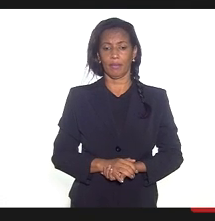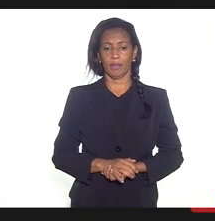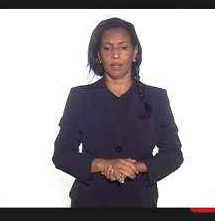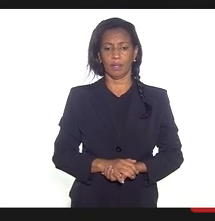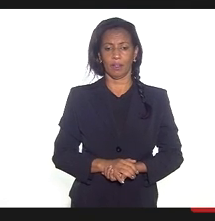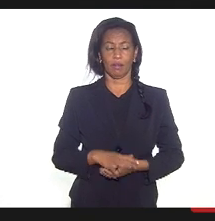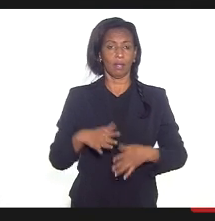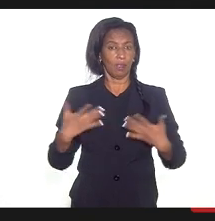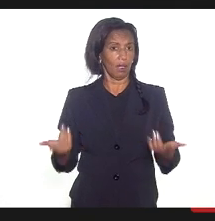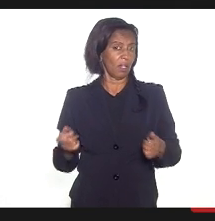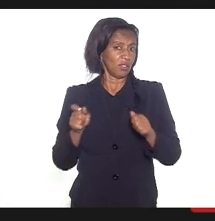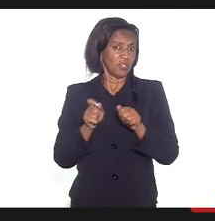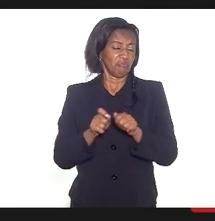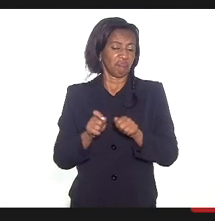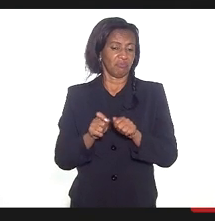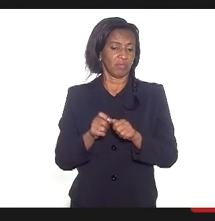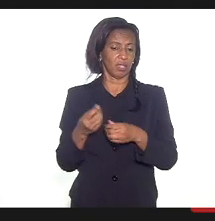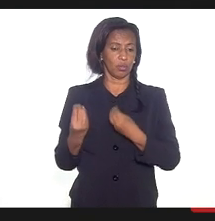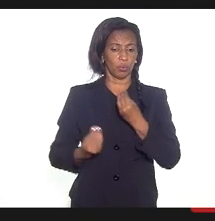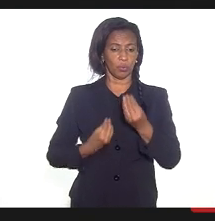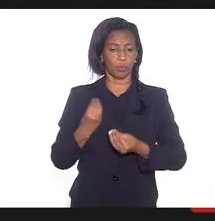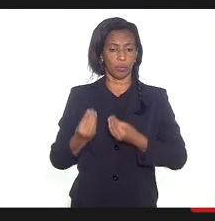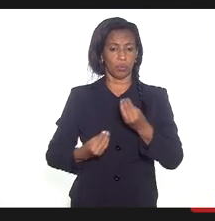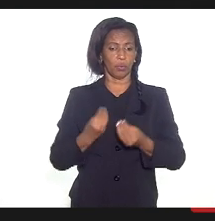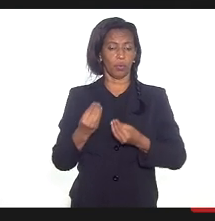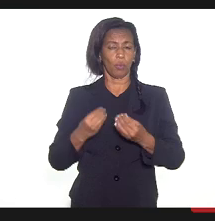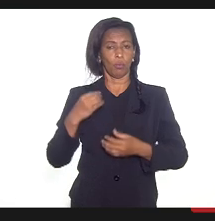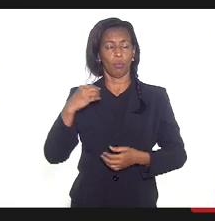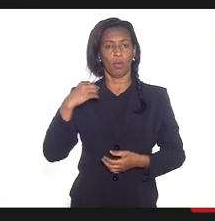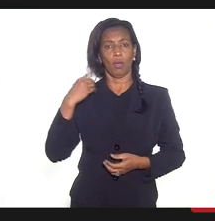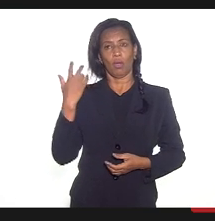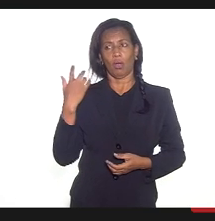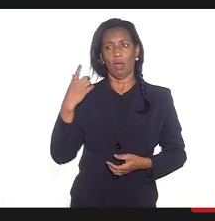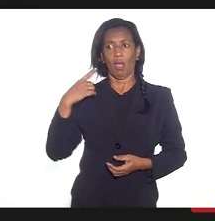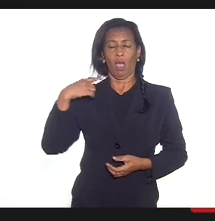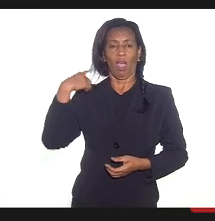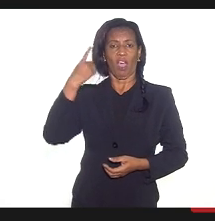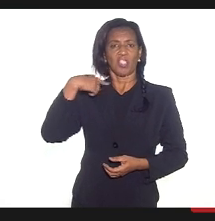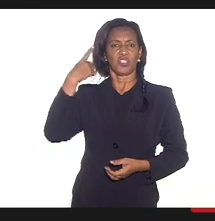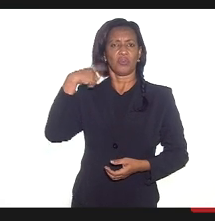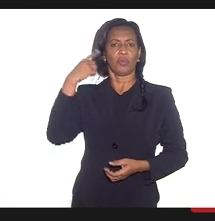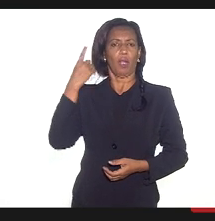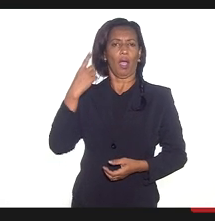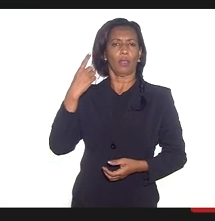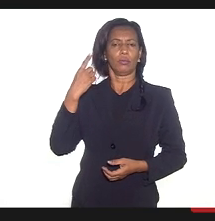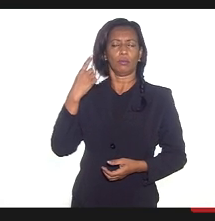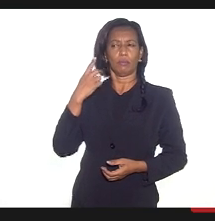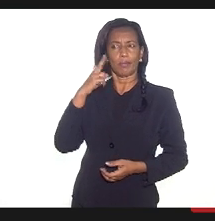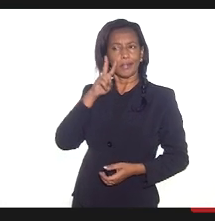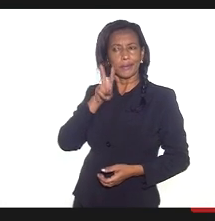Eles fizeram como advogado de porta de cadeia, né? Esperaram um erro